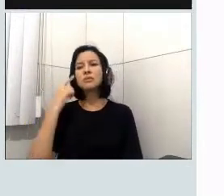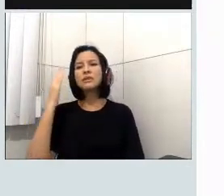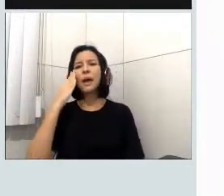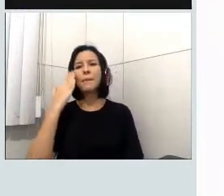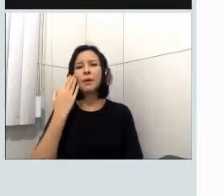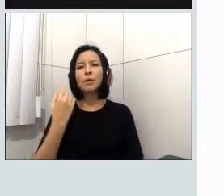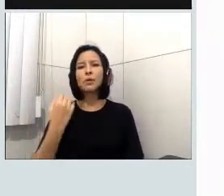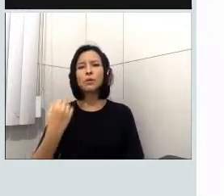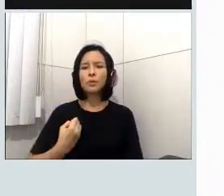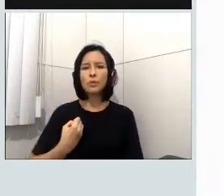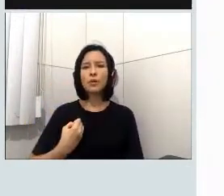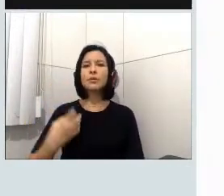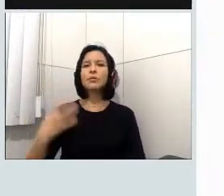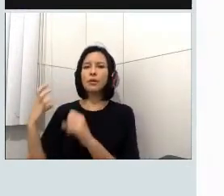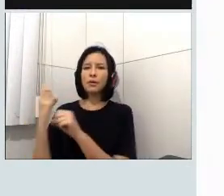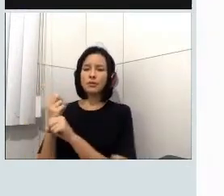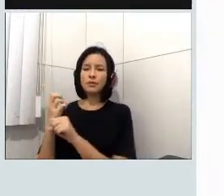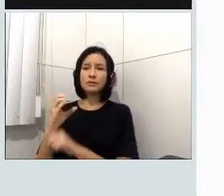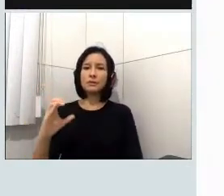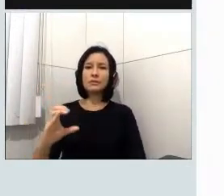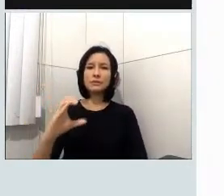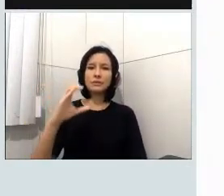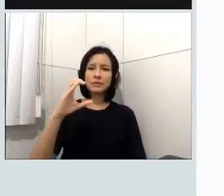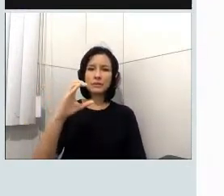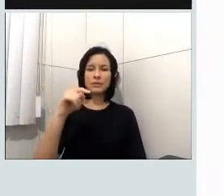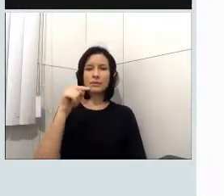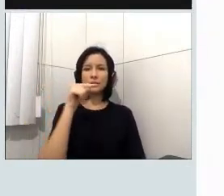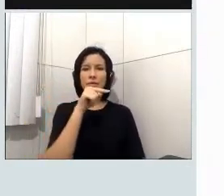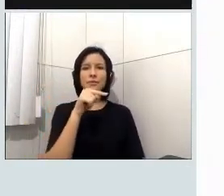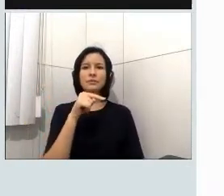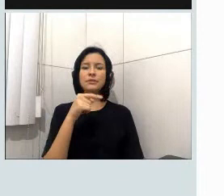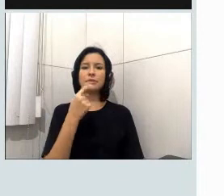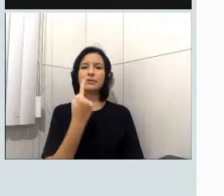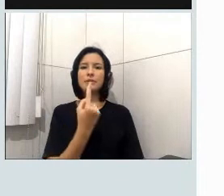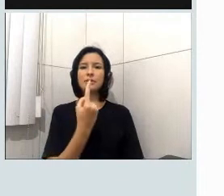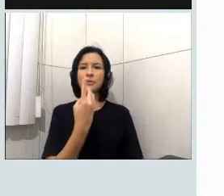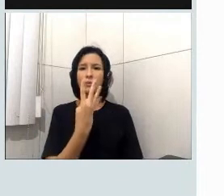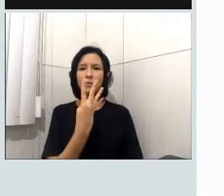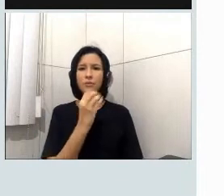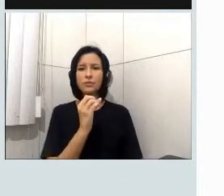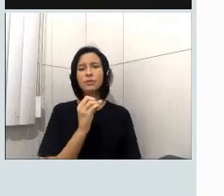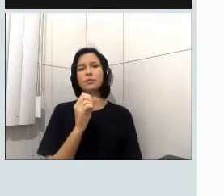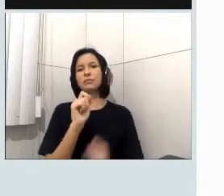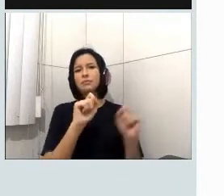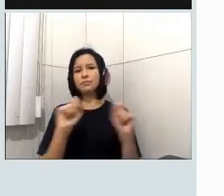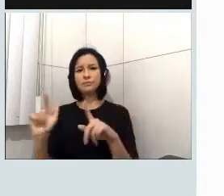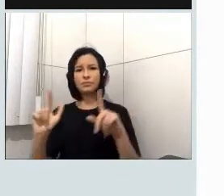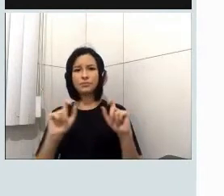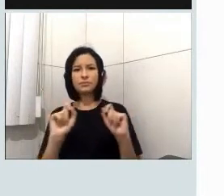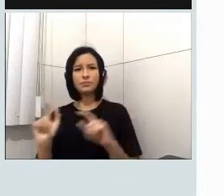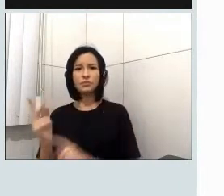C, que é 440 metros ao quadrado. Você passa 2 slides, por favor?